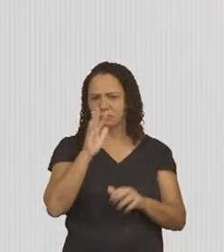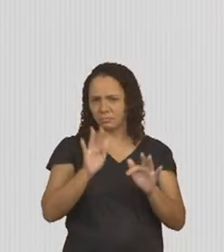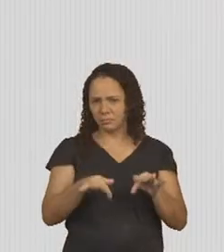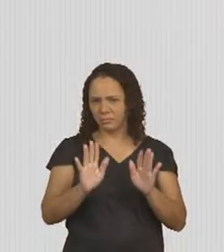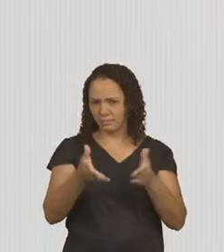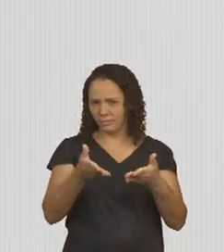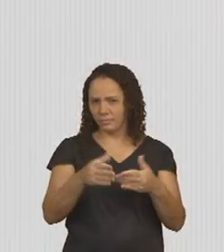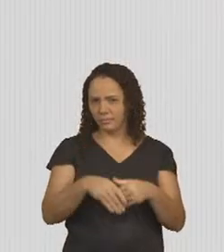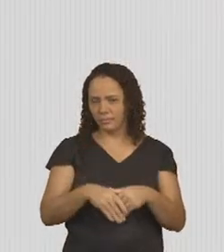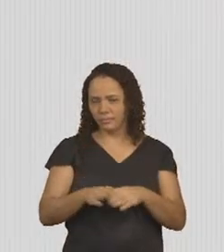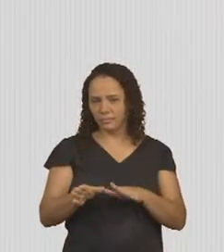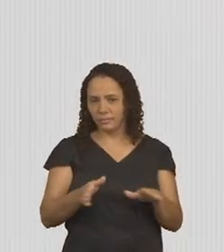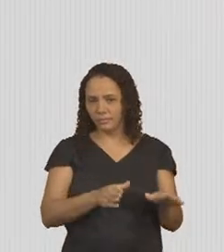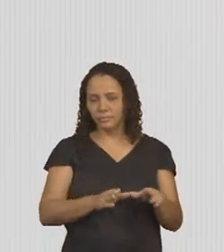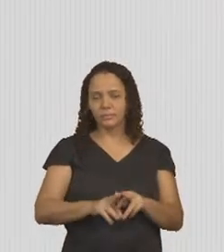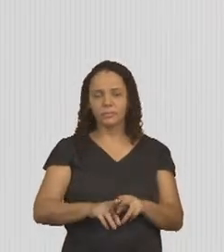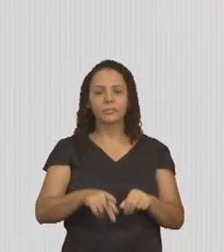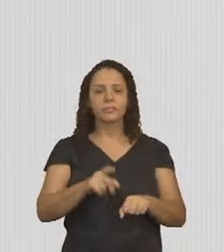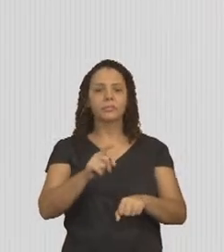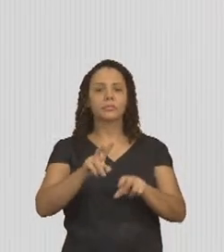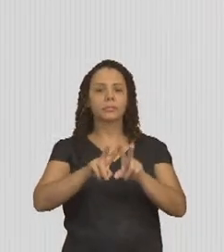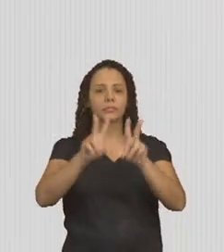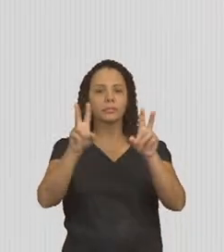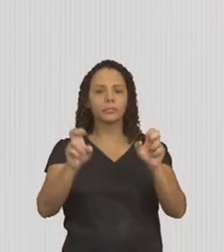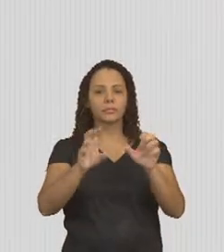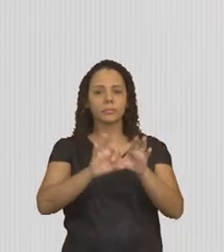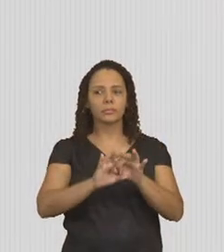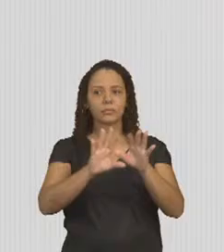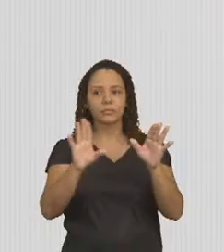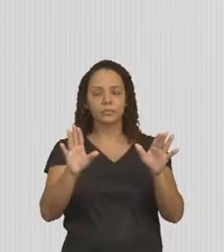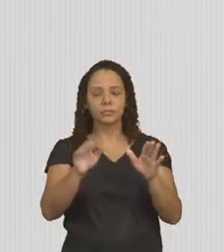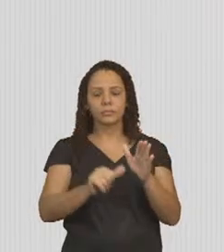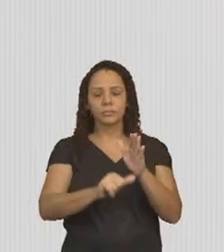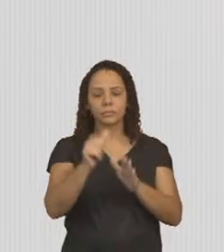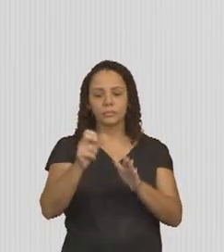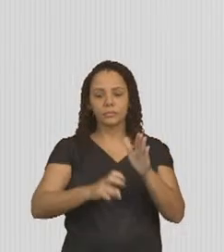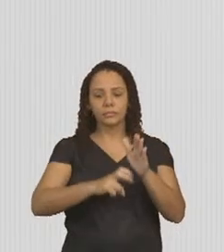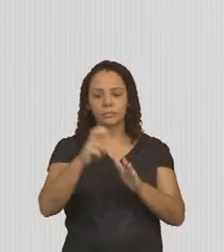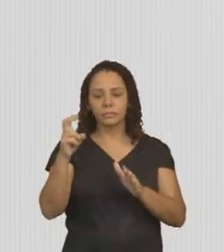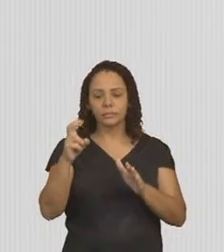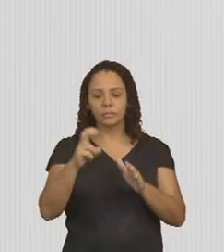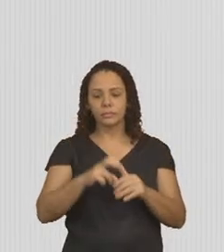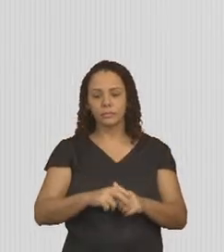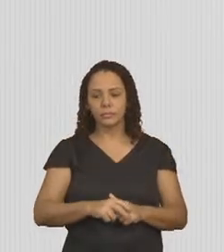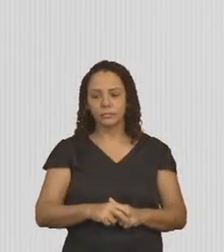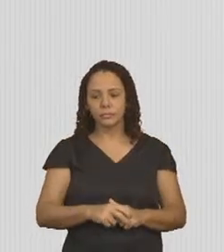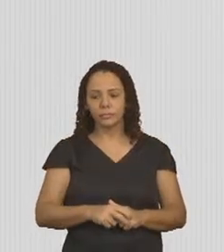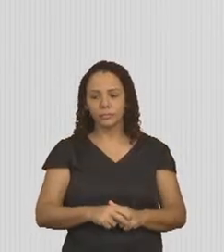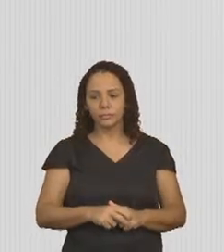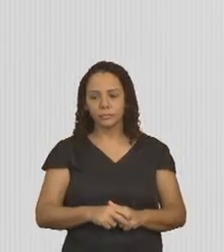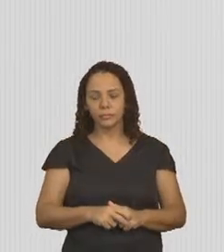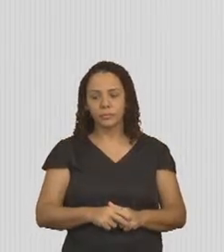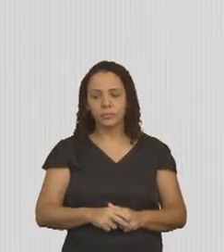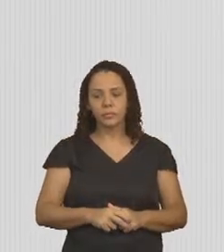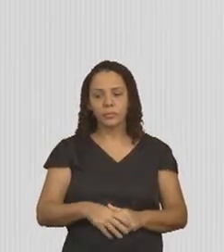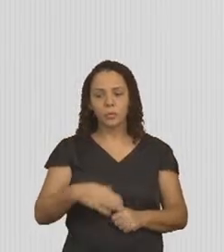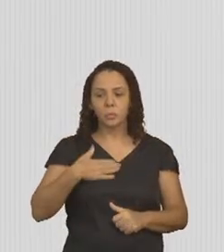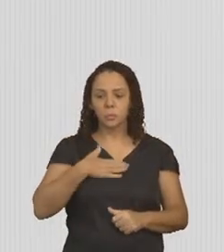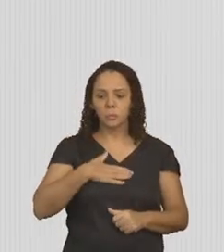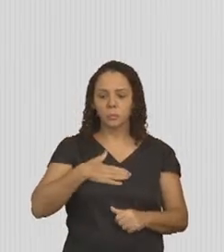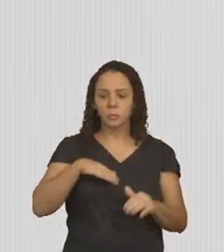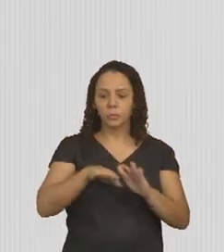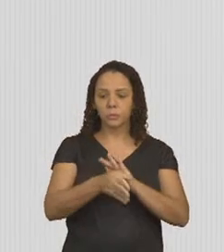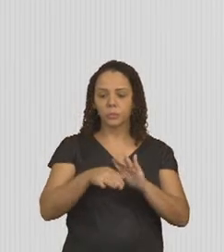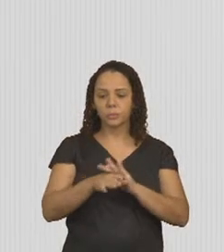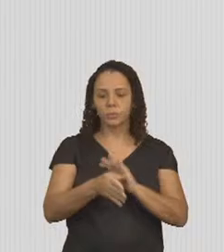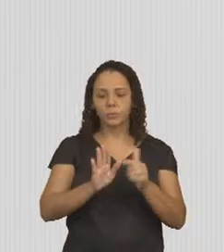Bom, vamos para mais um tema livre, agora a 15ª sessão. Pode passar para o próximo slide, por favor? Como de costume, a gente coloca aí